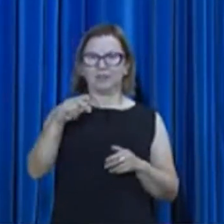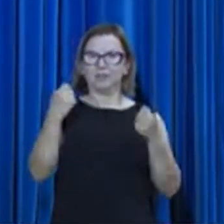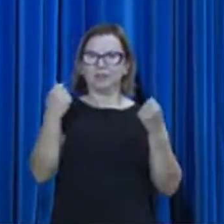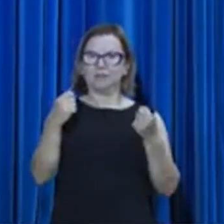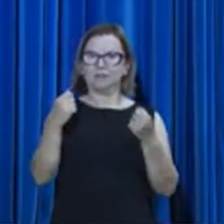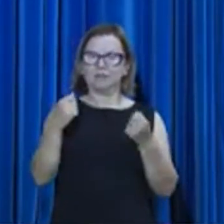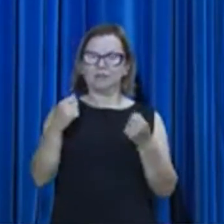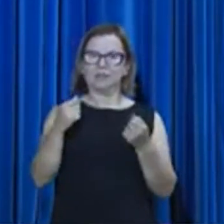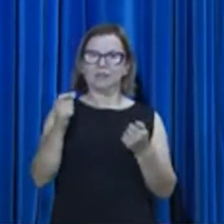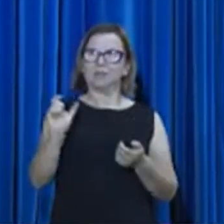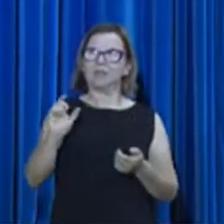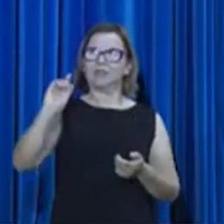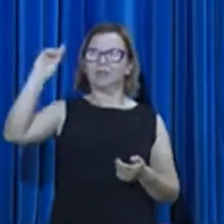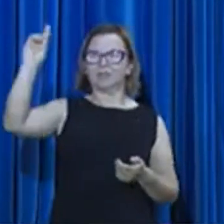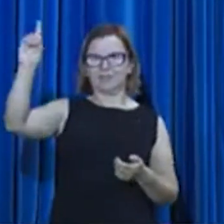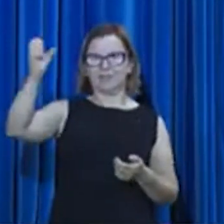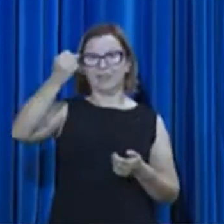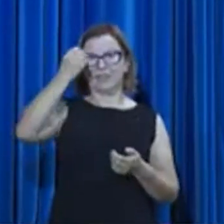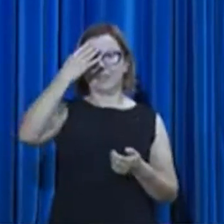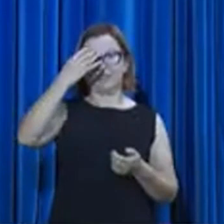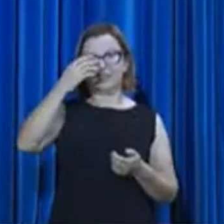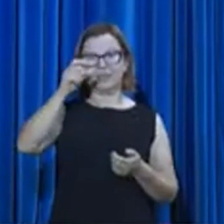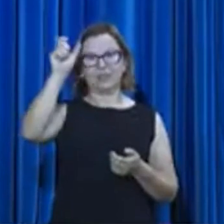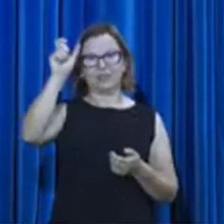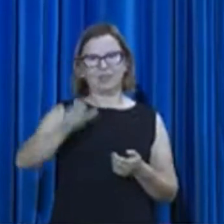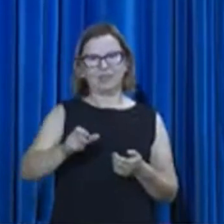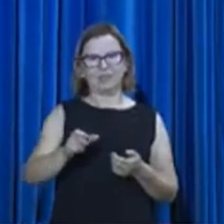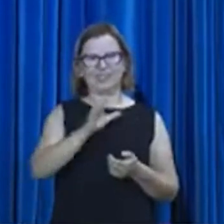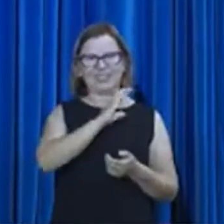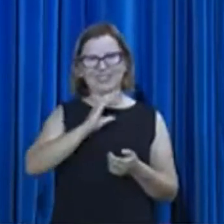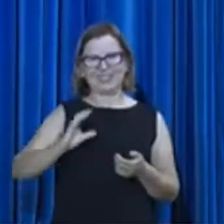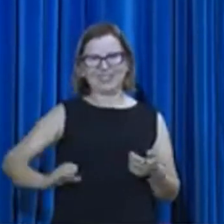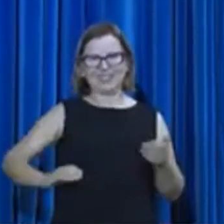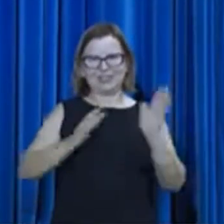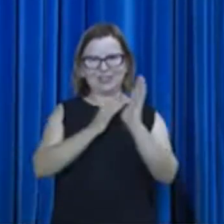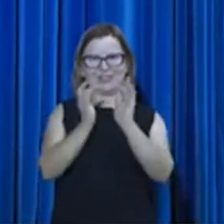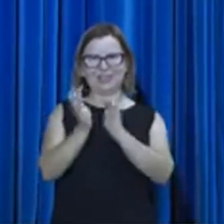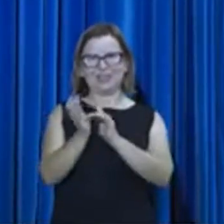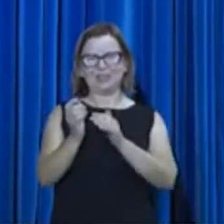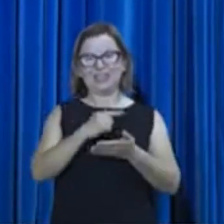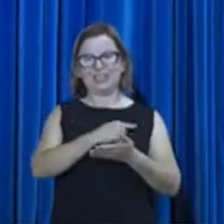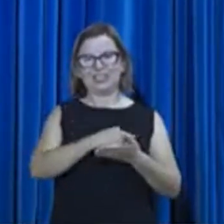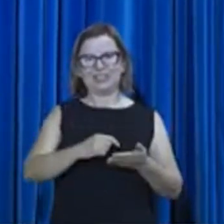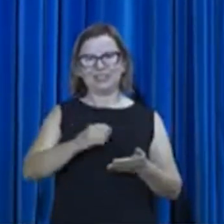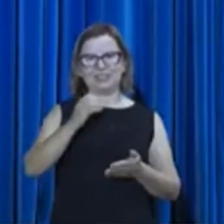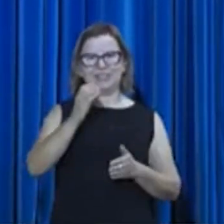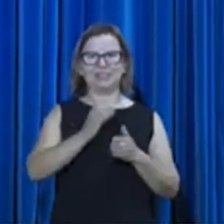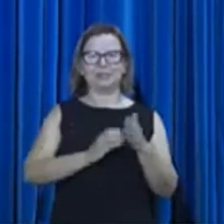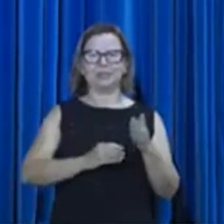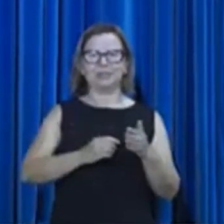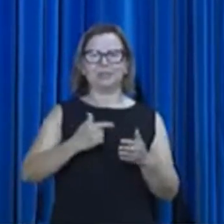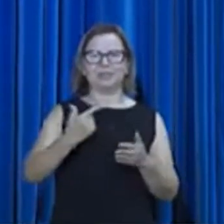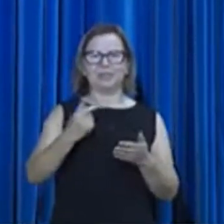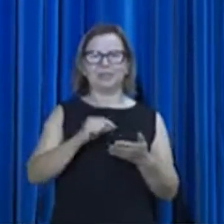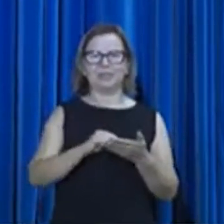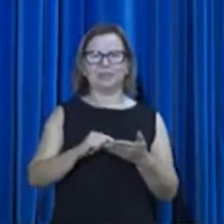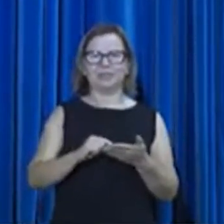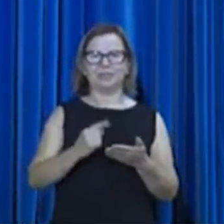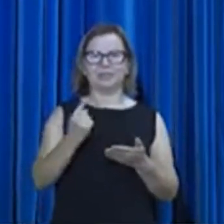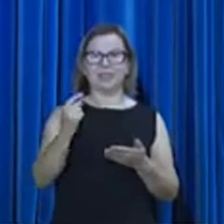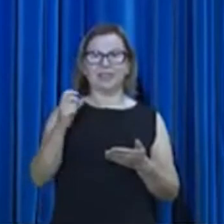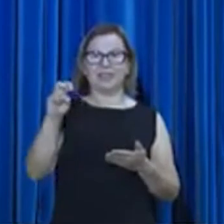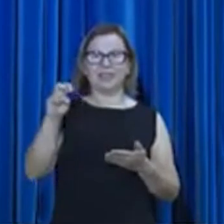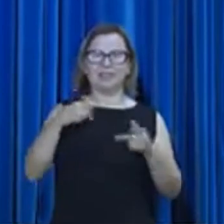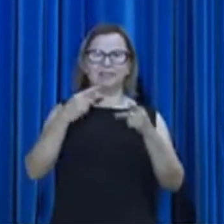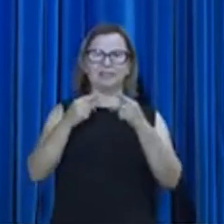pessoa de Cristo. Gênesis 2,15 se refere à criação do homem. E ao